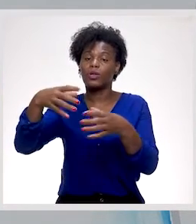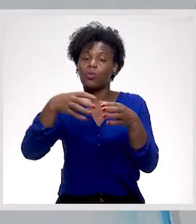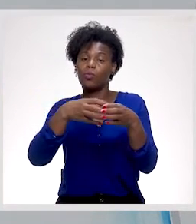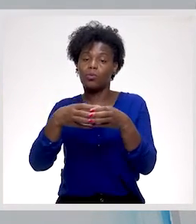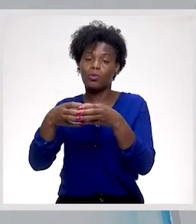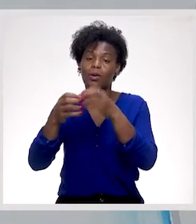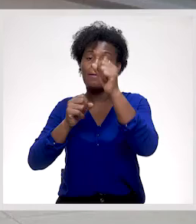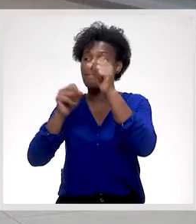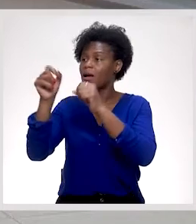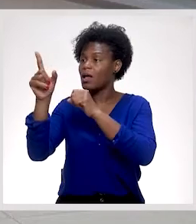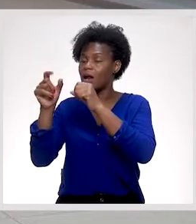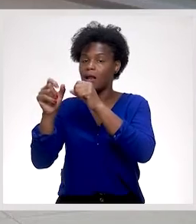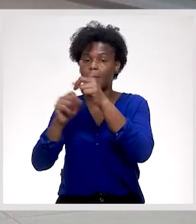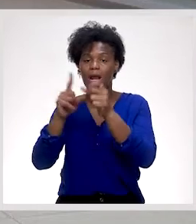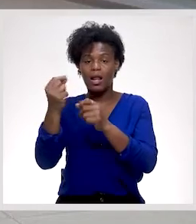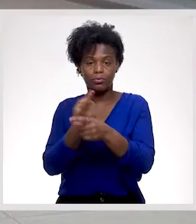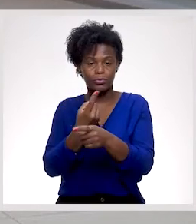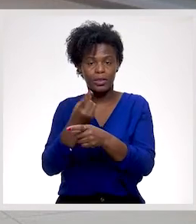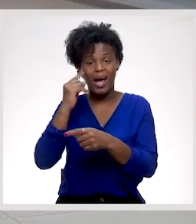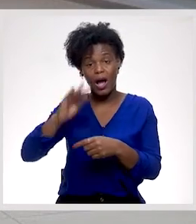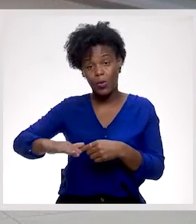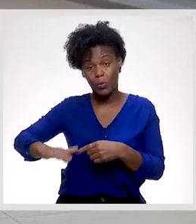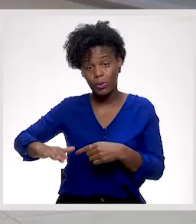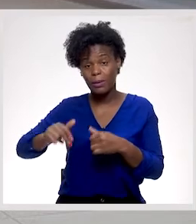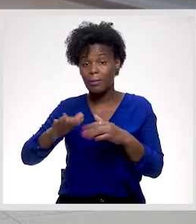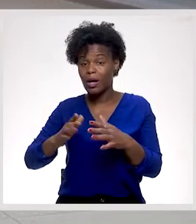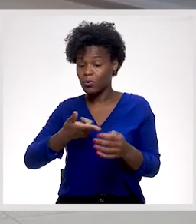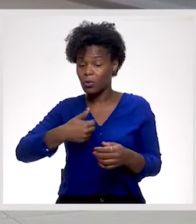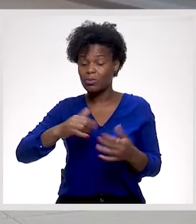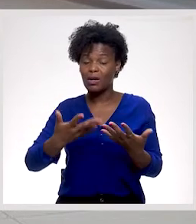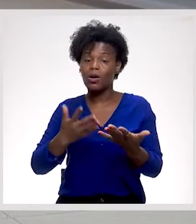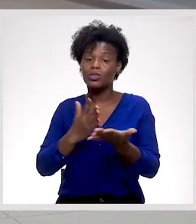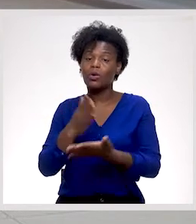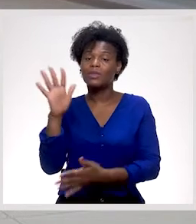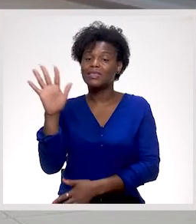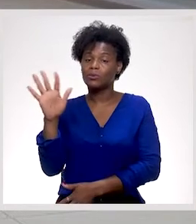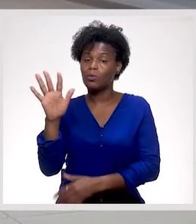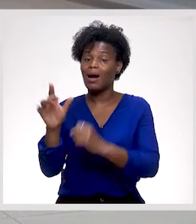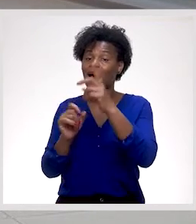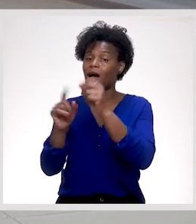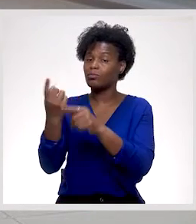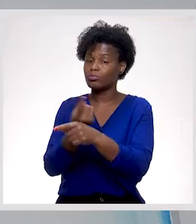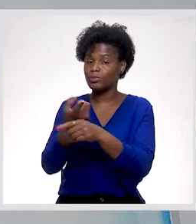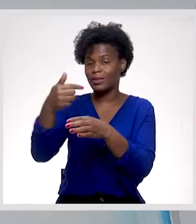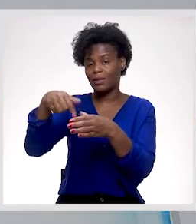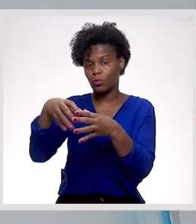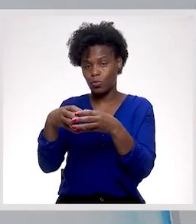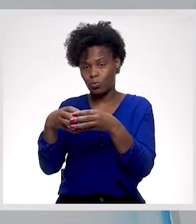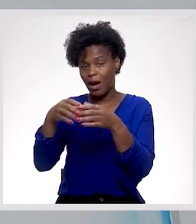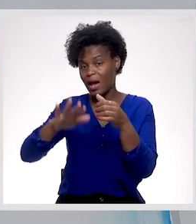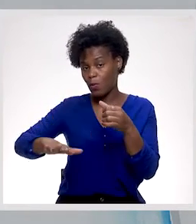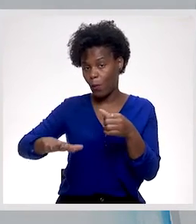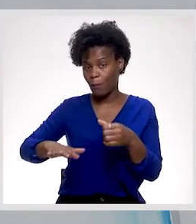planetas anões. Mas neste momento nós temos 5 astros que fazem parte deste grupo.